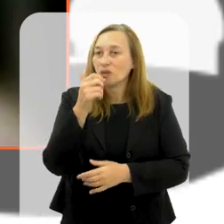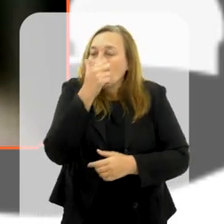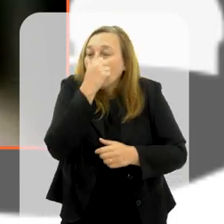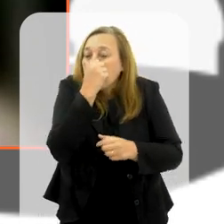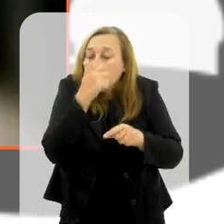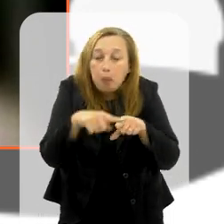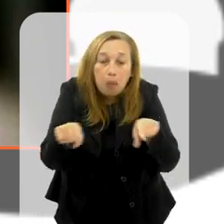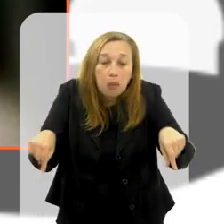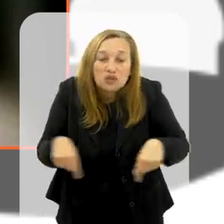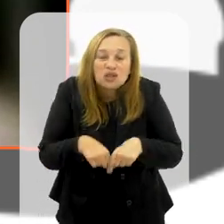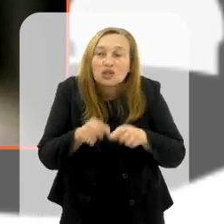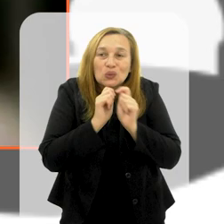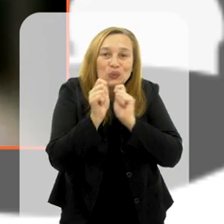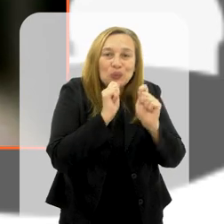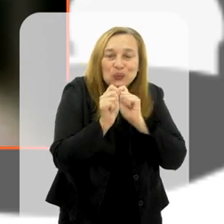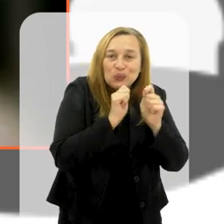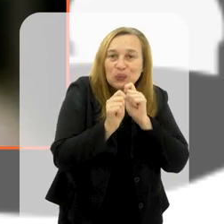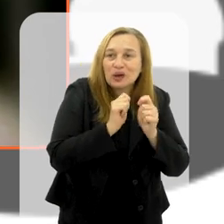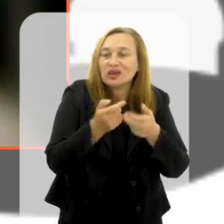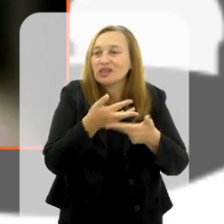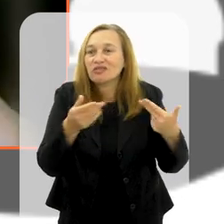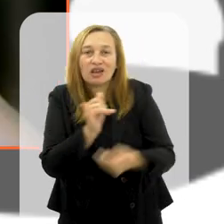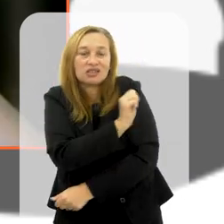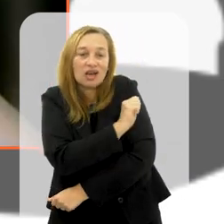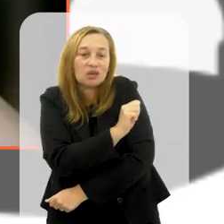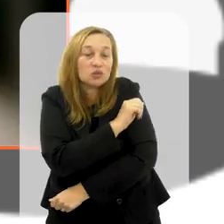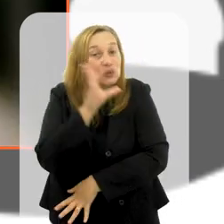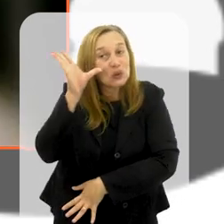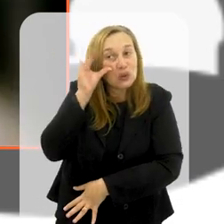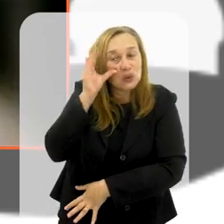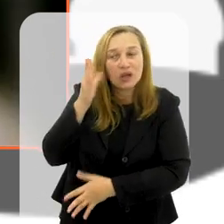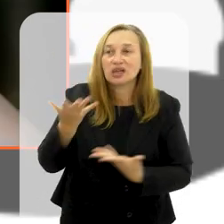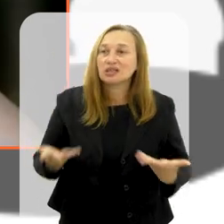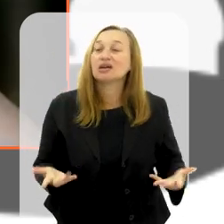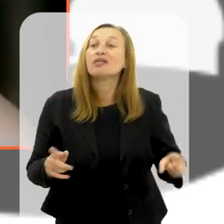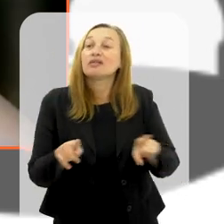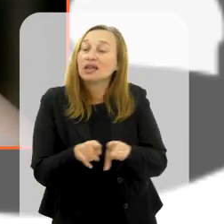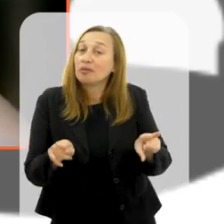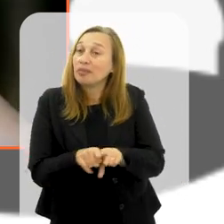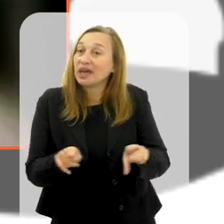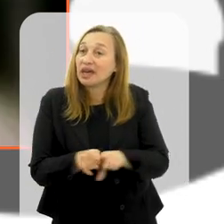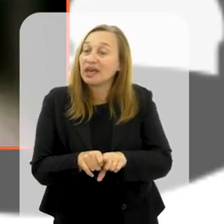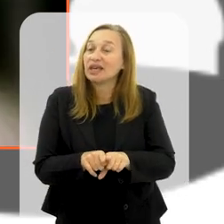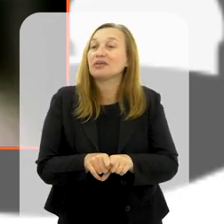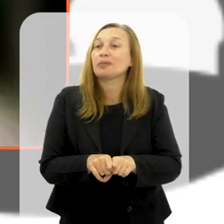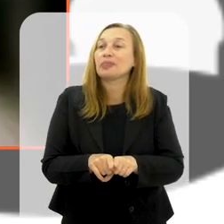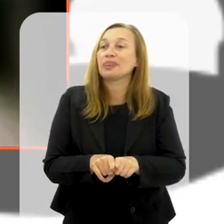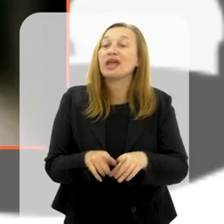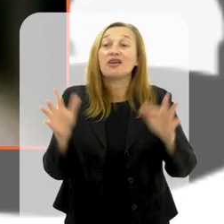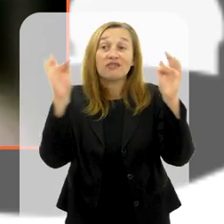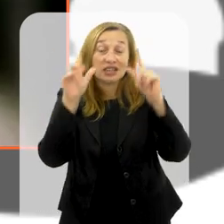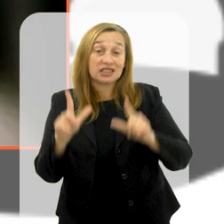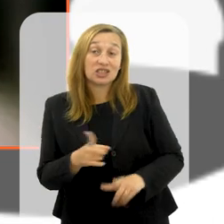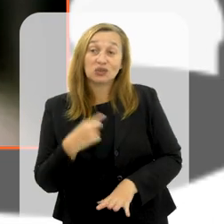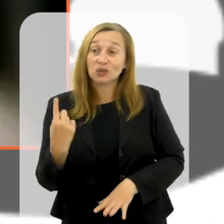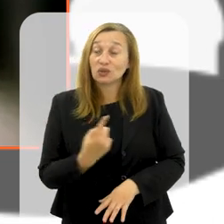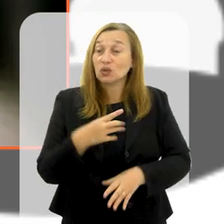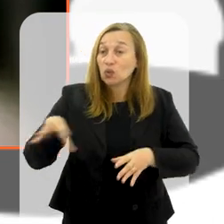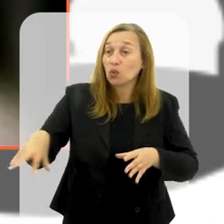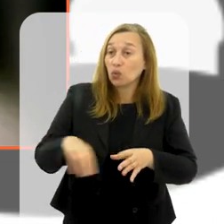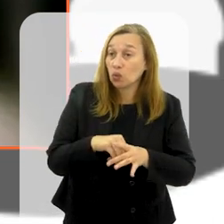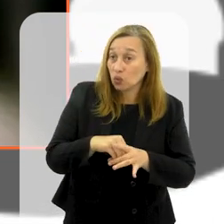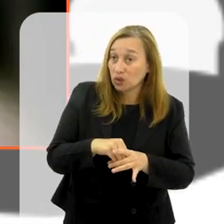sala lotada também de jornalistas, de estudantes, de interessados. É, também foi, para nossa